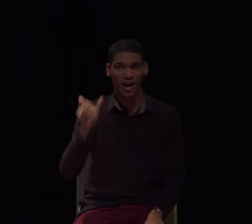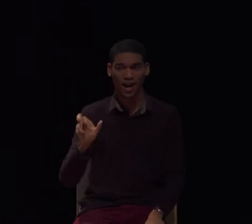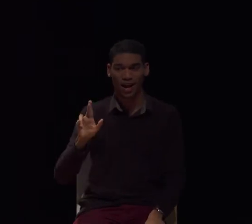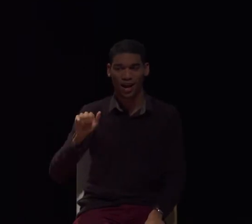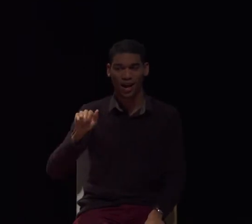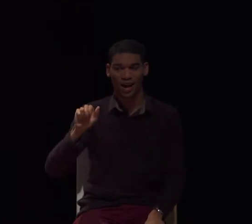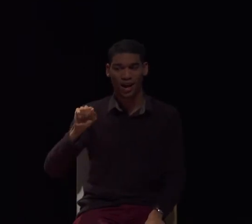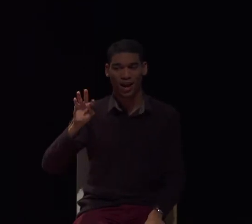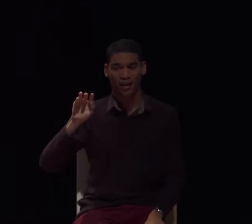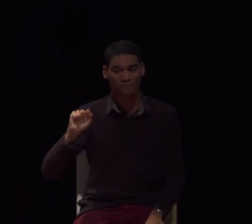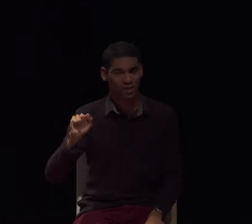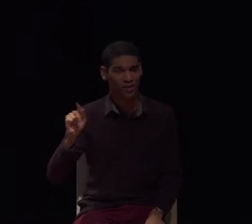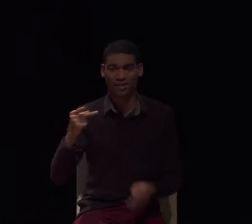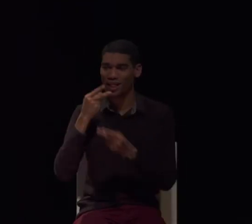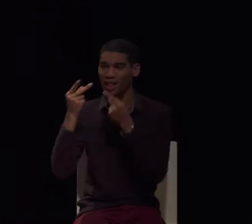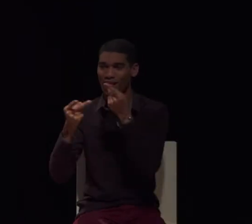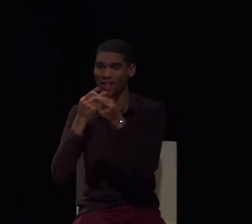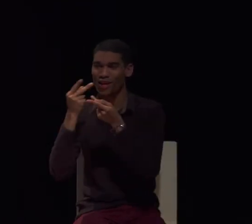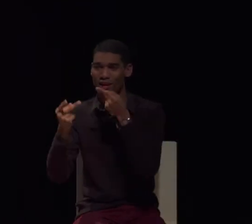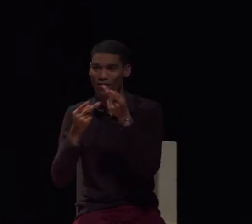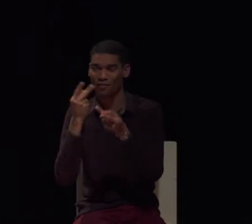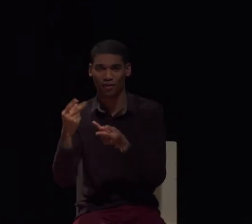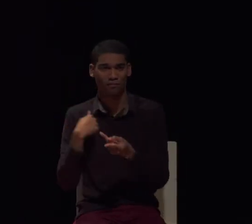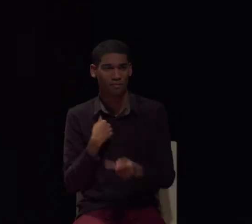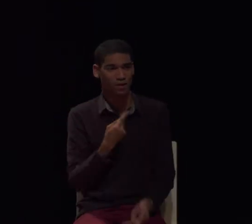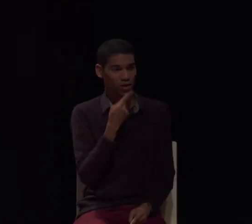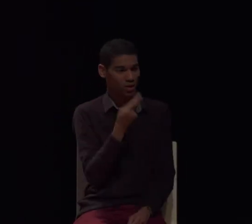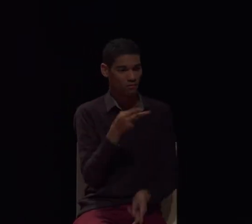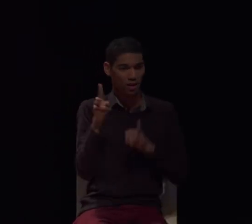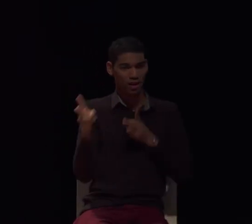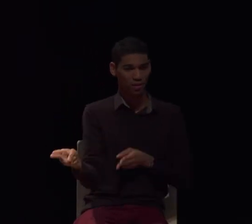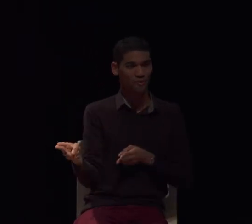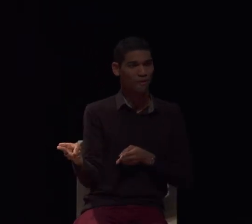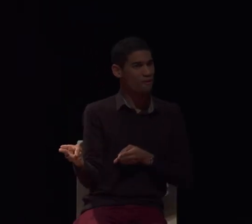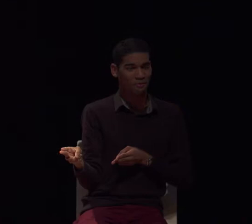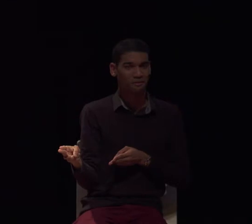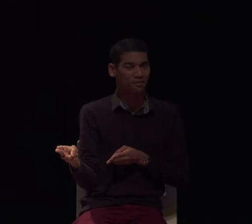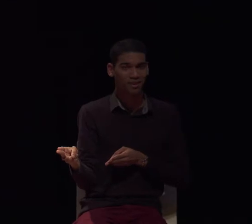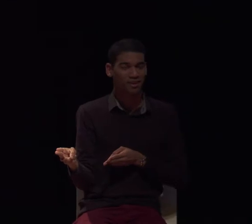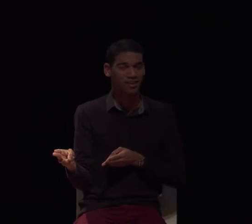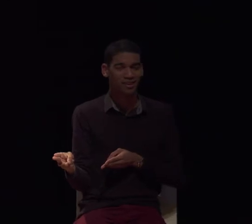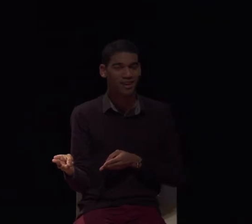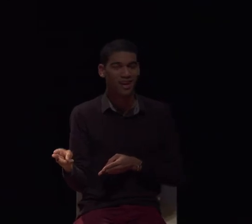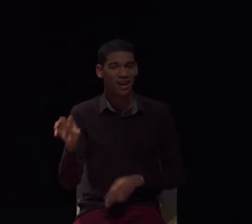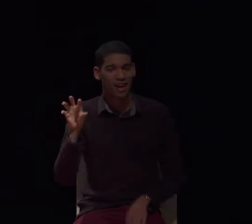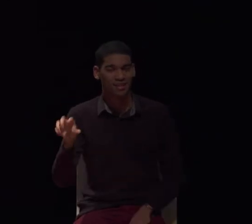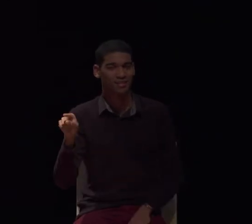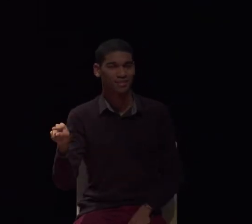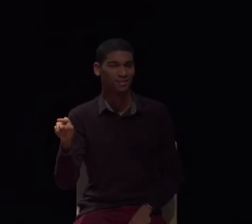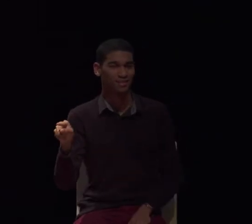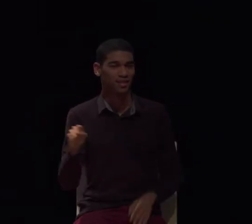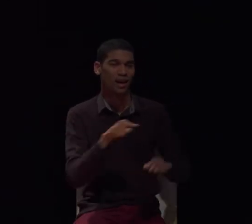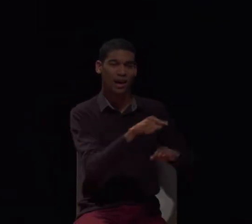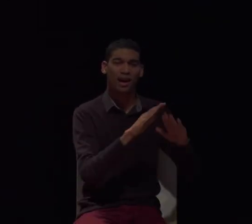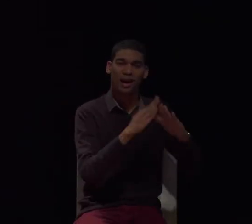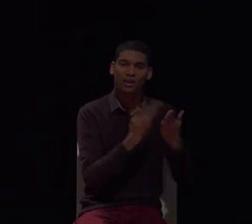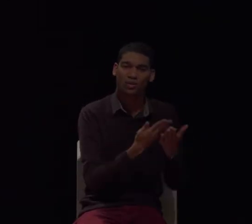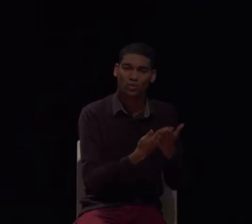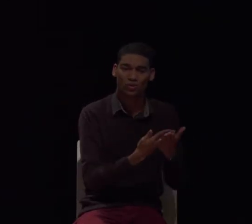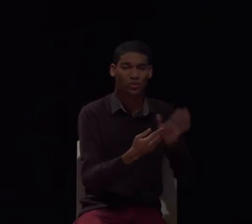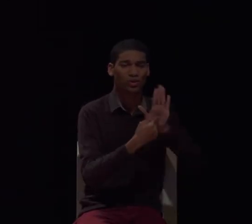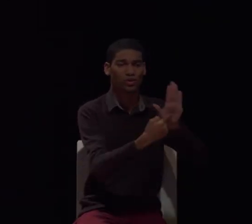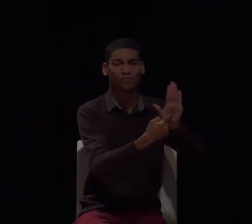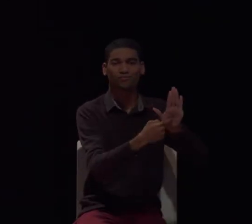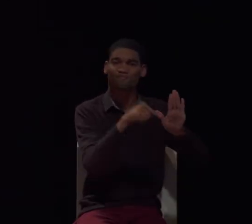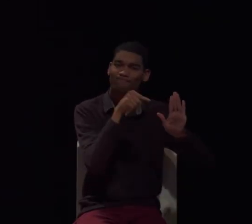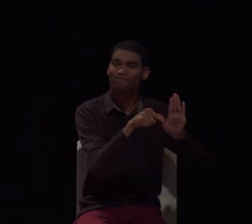metade da minha falta porque é disso que se trata é essa a escola que eu estou tratando